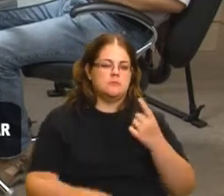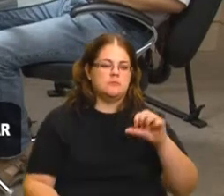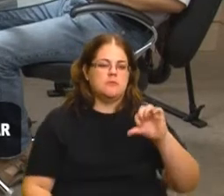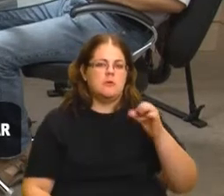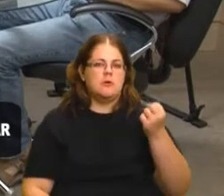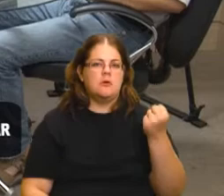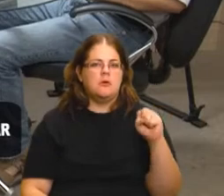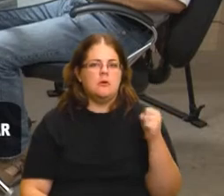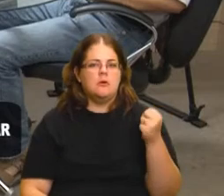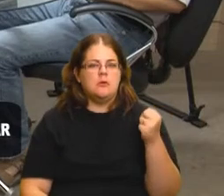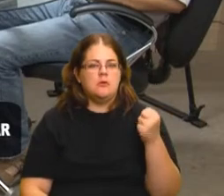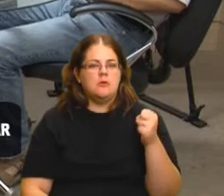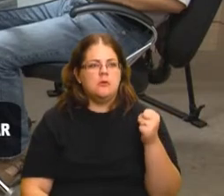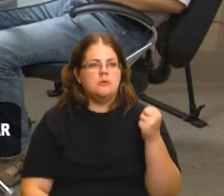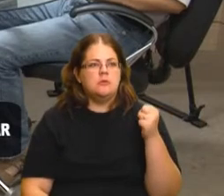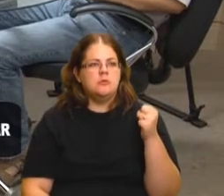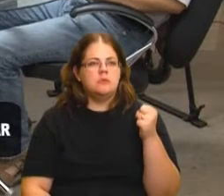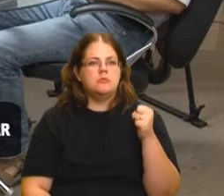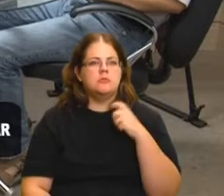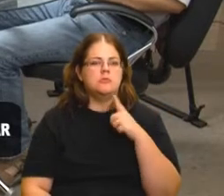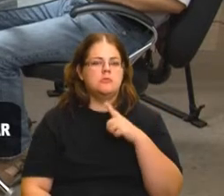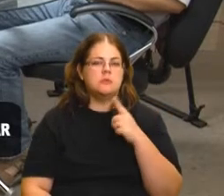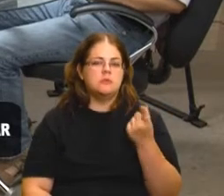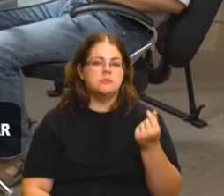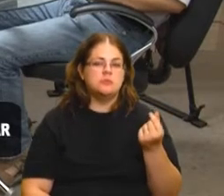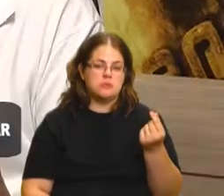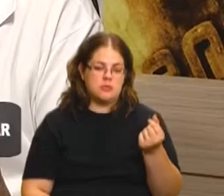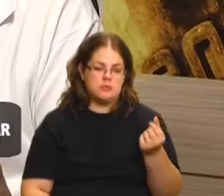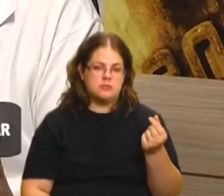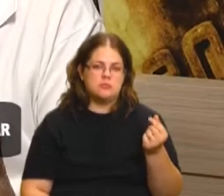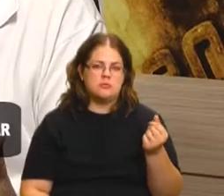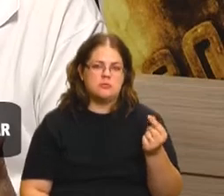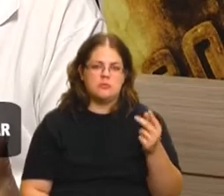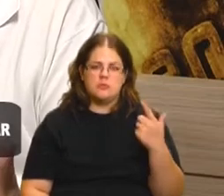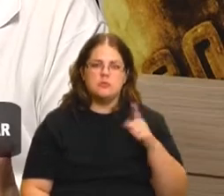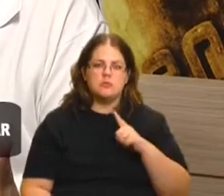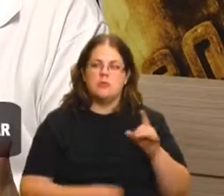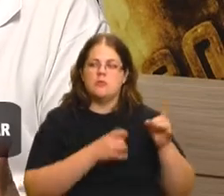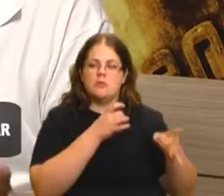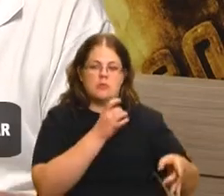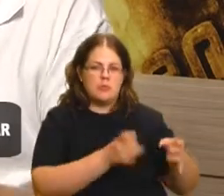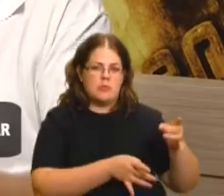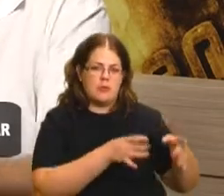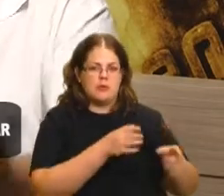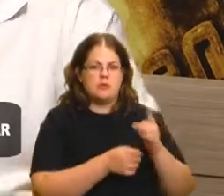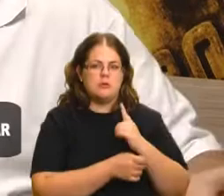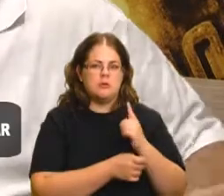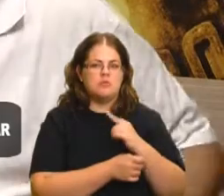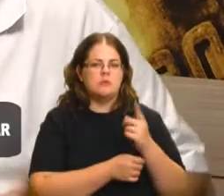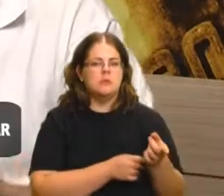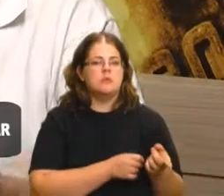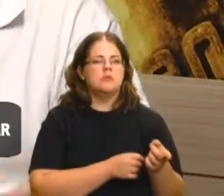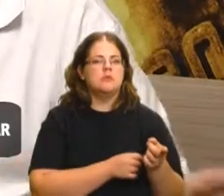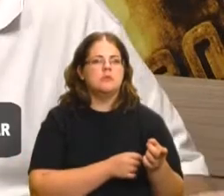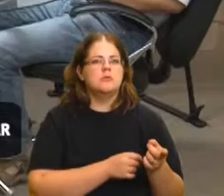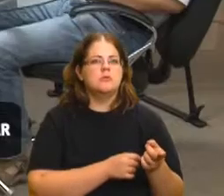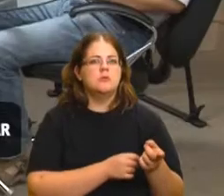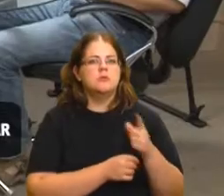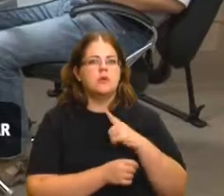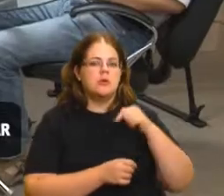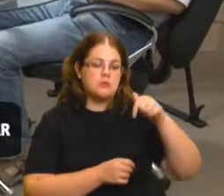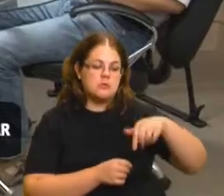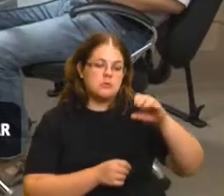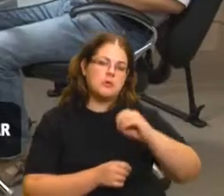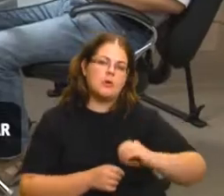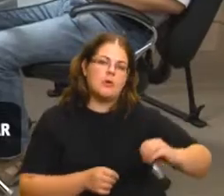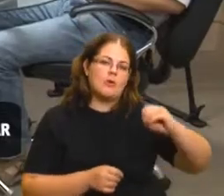capital, há no mundo capital financeiro principalmente, sobrando. Isso aqui era um